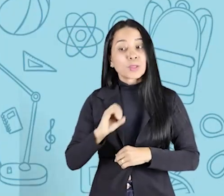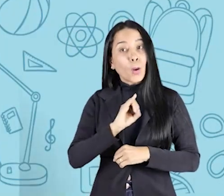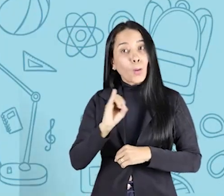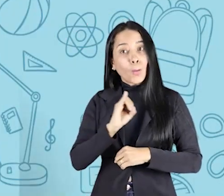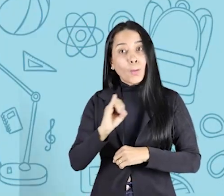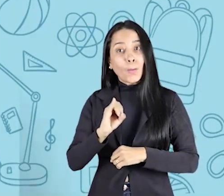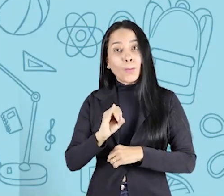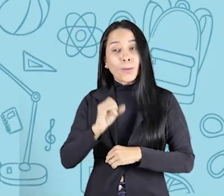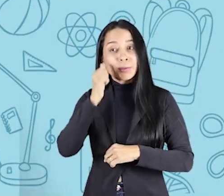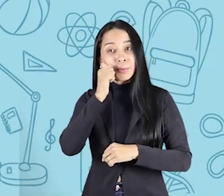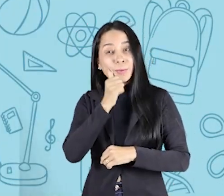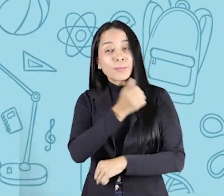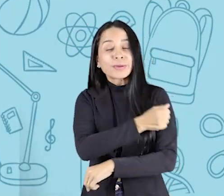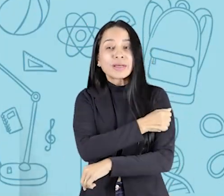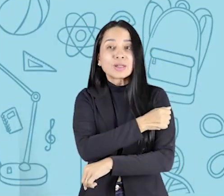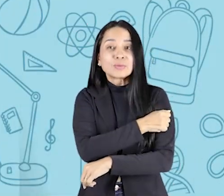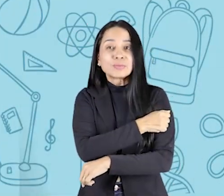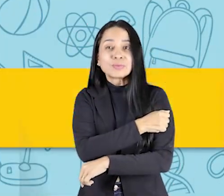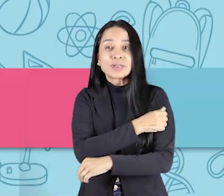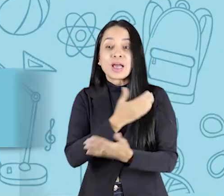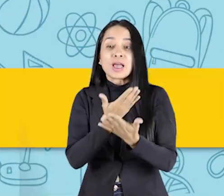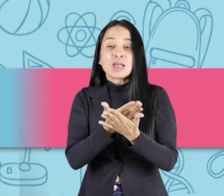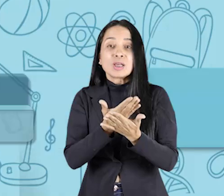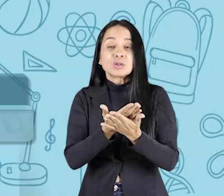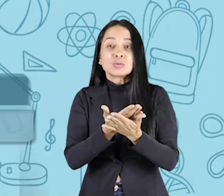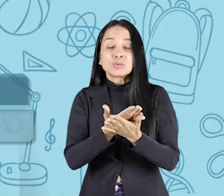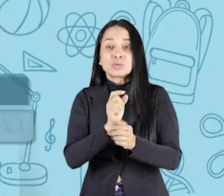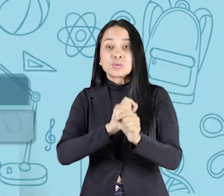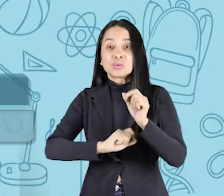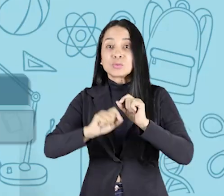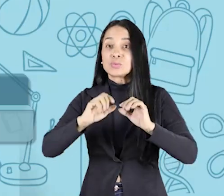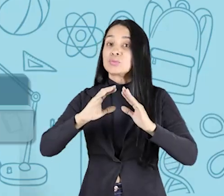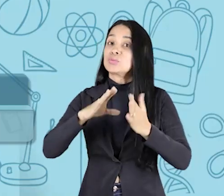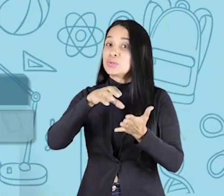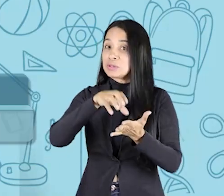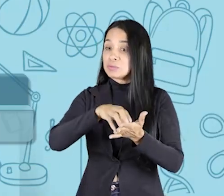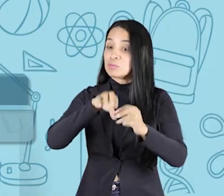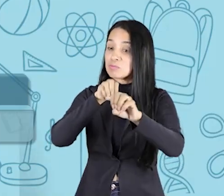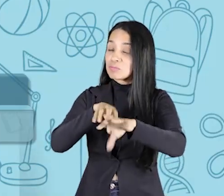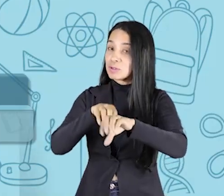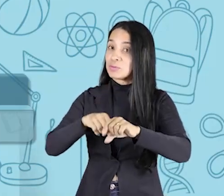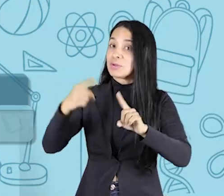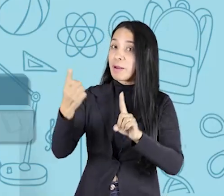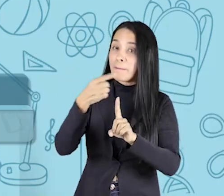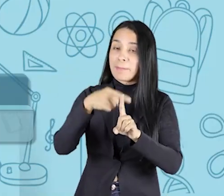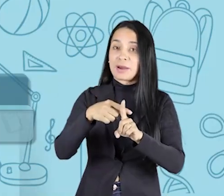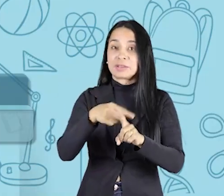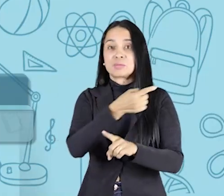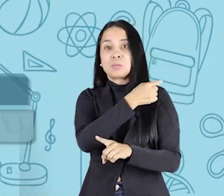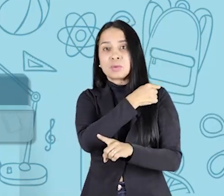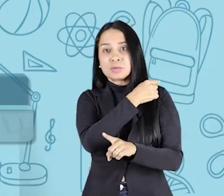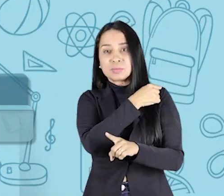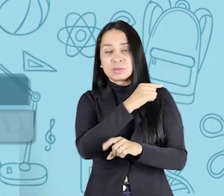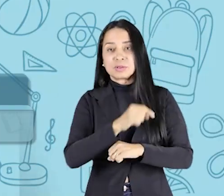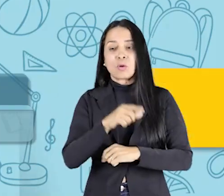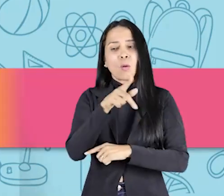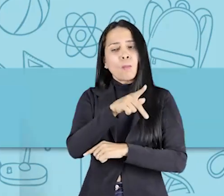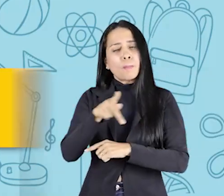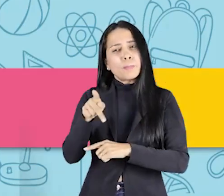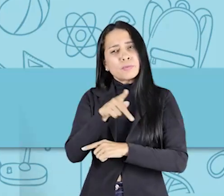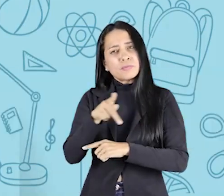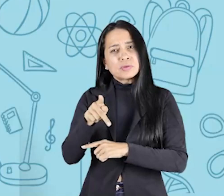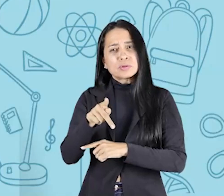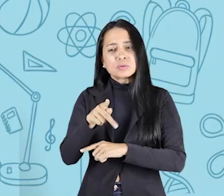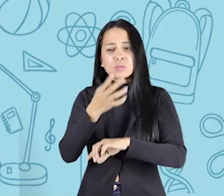Olá, me chamo Ana Sofia e sou estudante do Centro Educamar José Almeida Ramos, da primeira série do ensino médio. Meu professor de língua